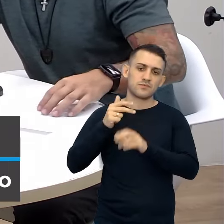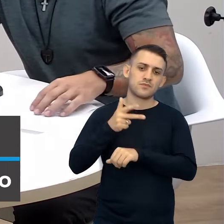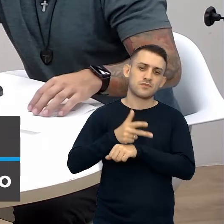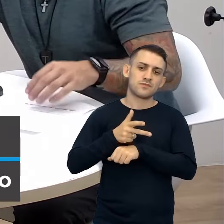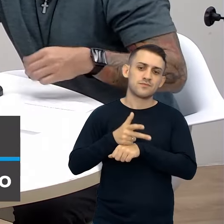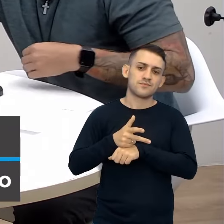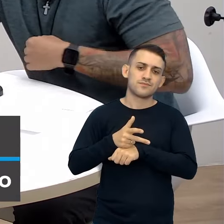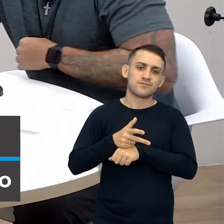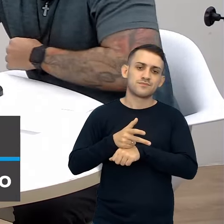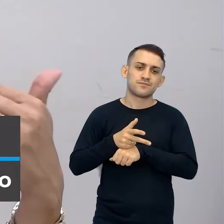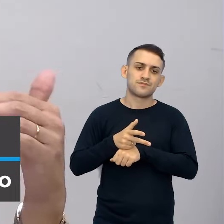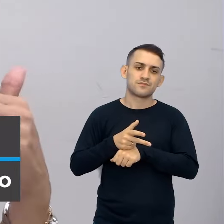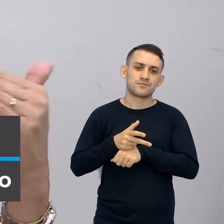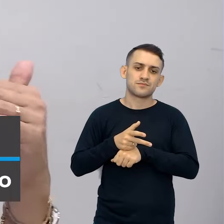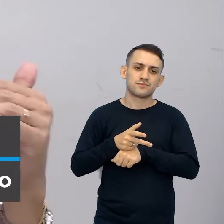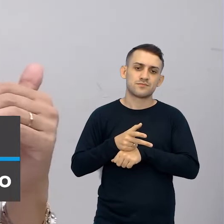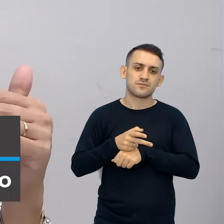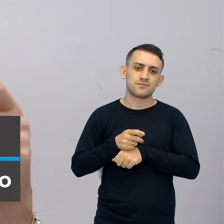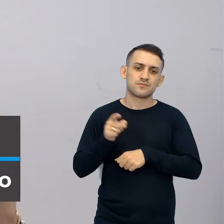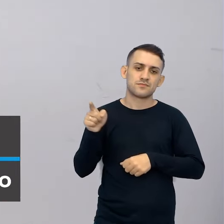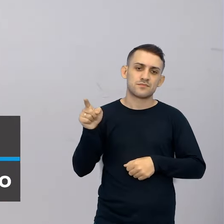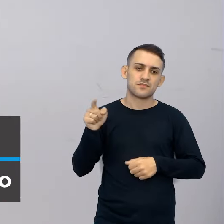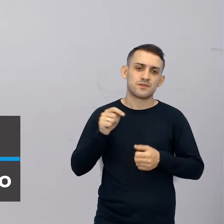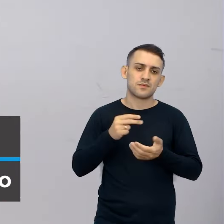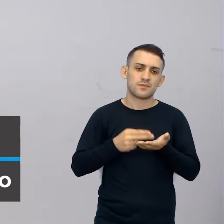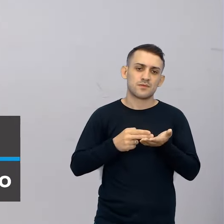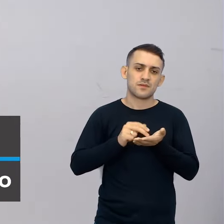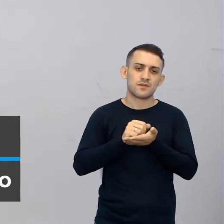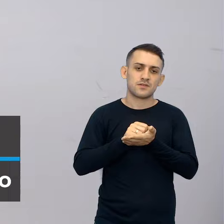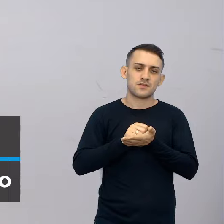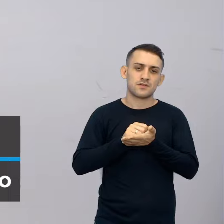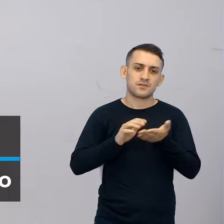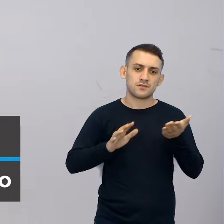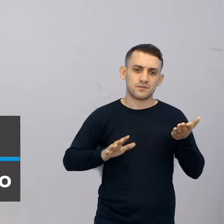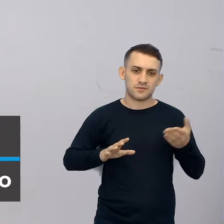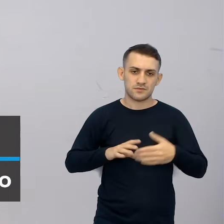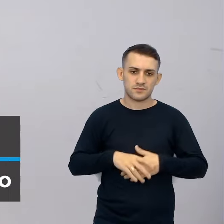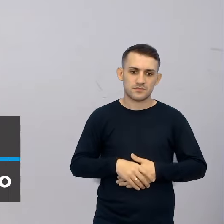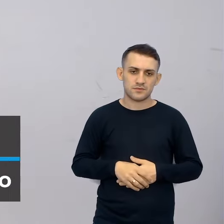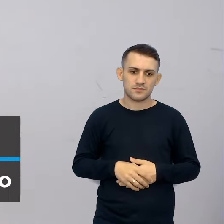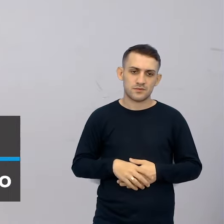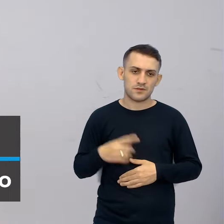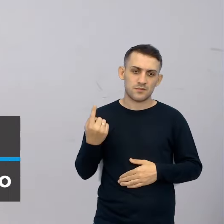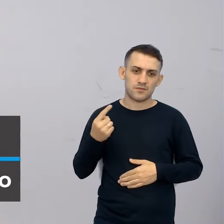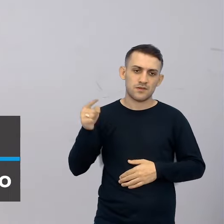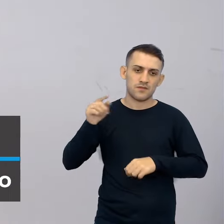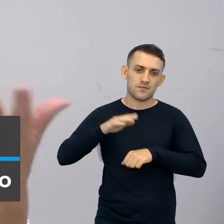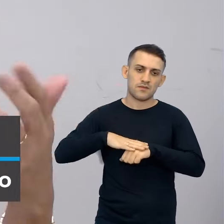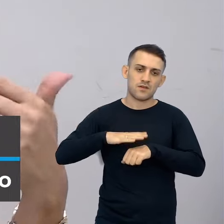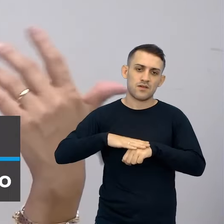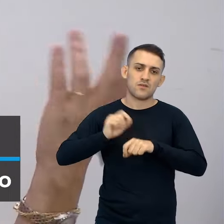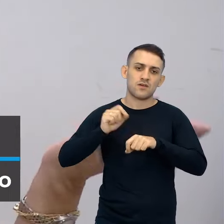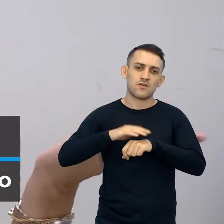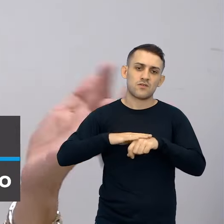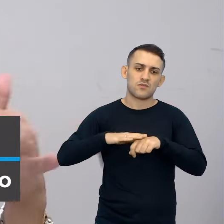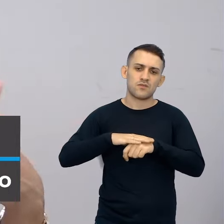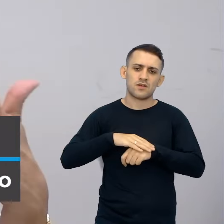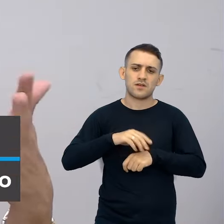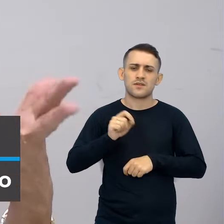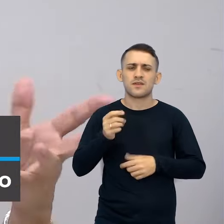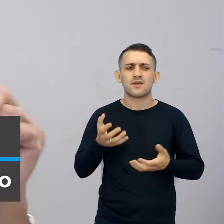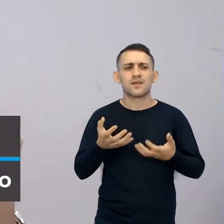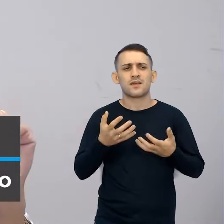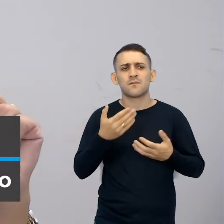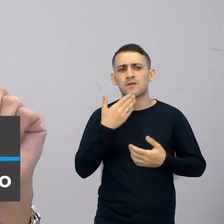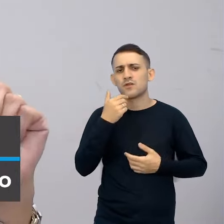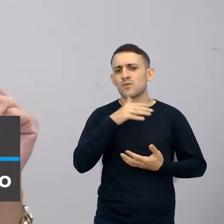aí essa mesma atividade, e primeiro ela faz a conversa, né? O que você quer melhor para o mundo, tal, não